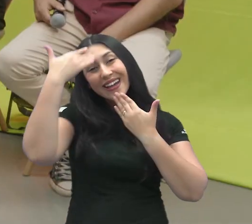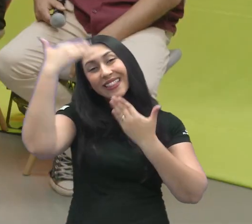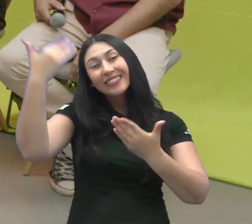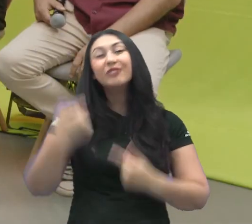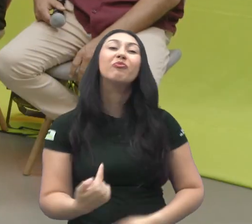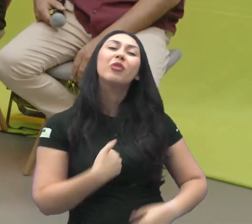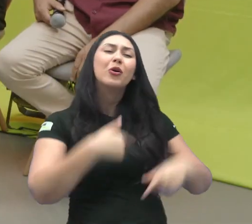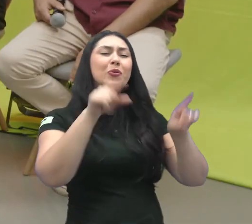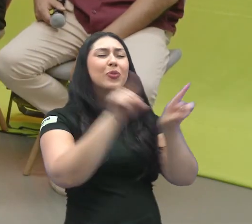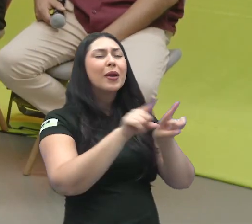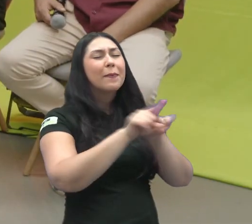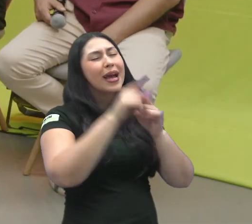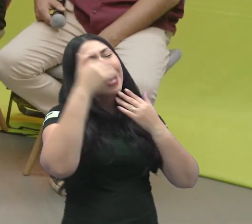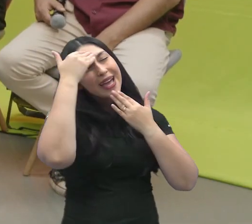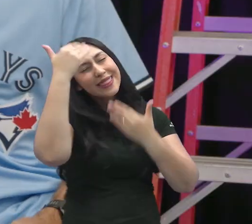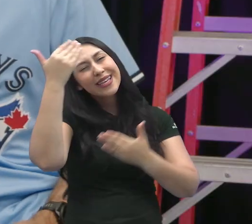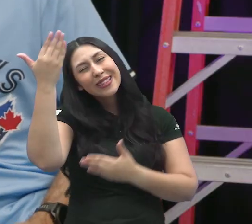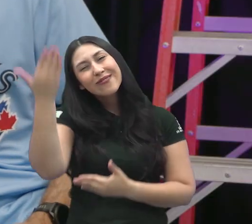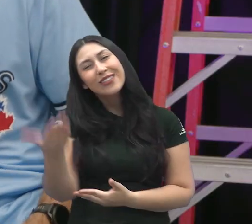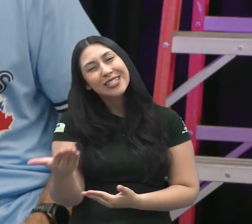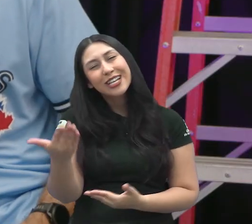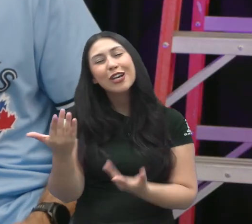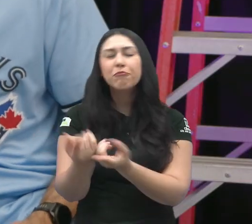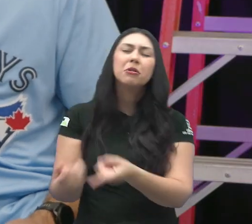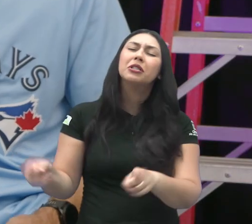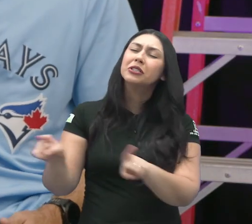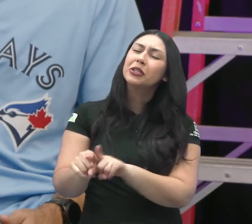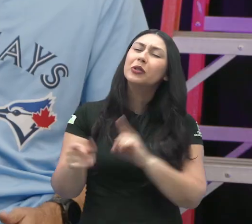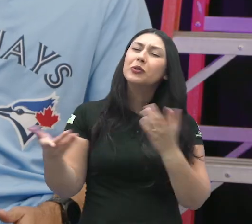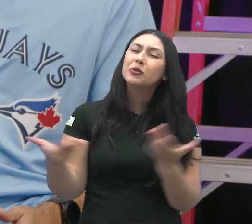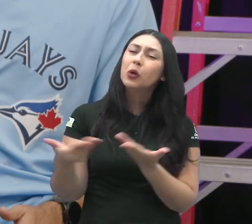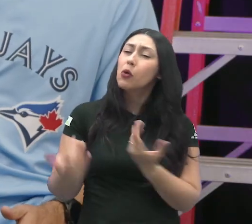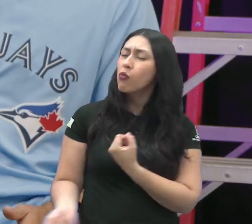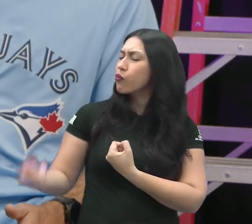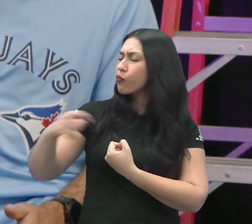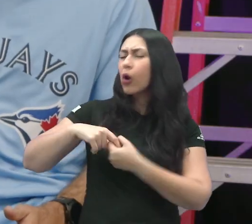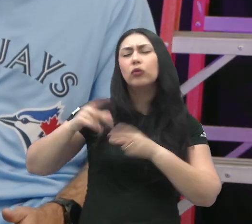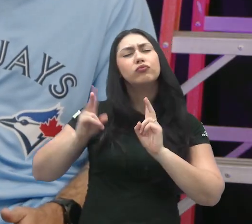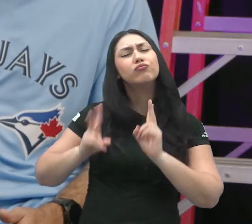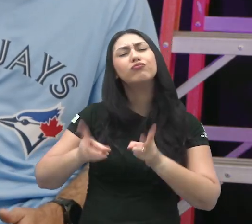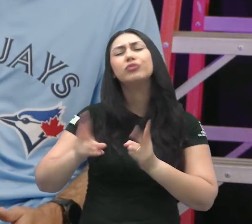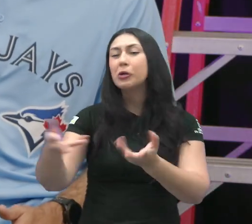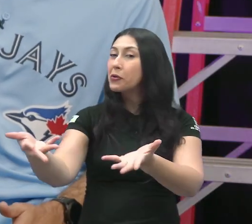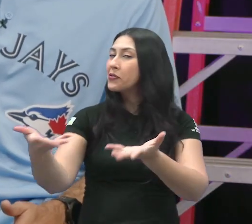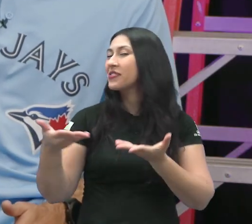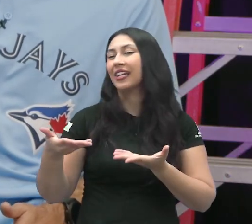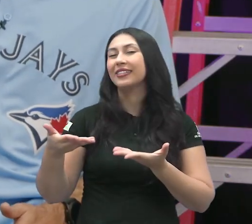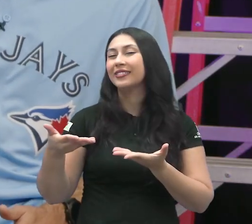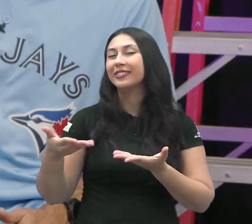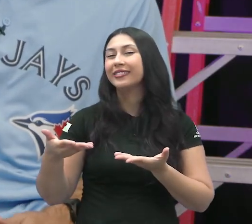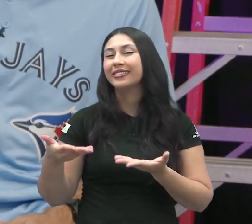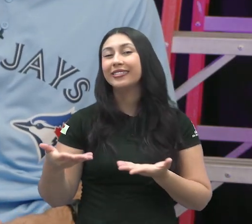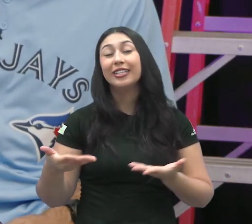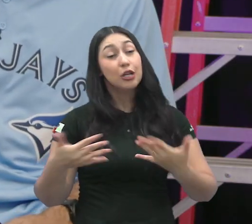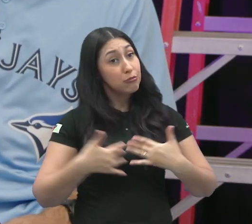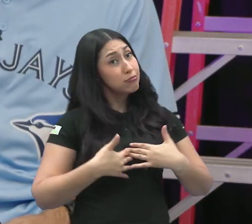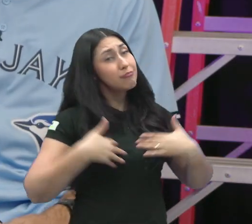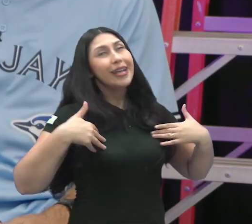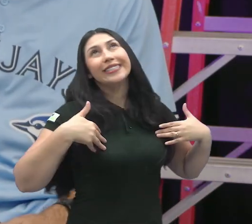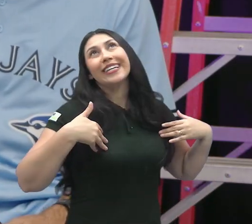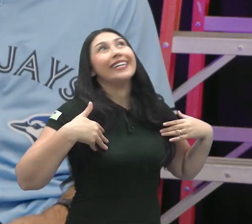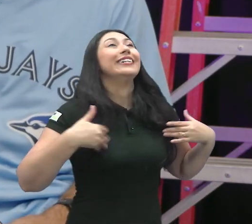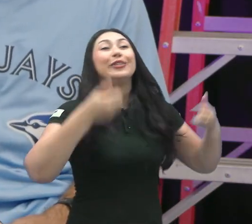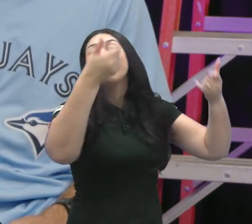Ok, então eu agradeço também você, Edu, pela parceria no programa de hoje. Volte sempre, está sempre convidado. Com